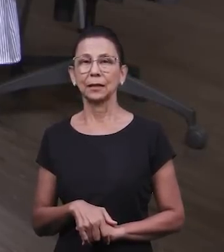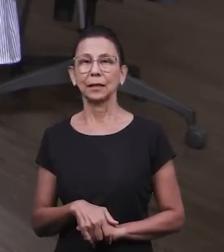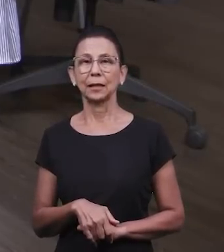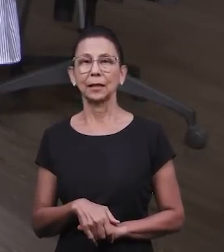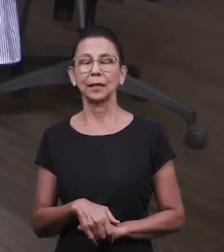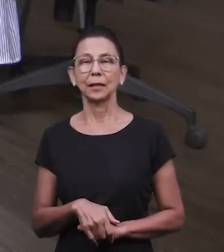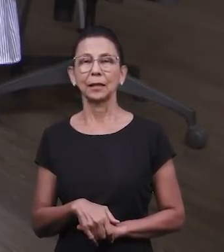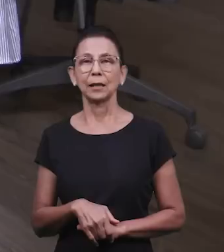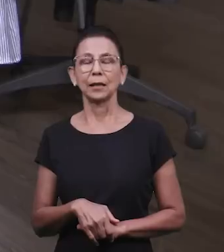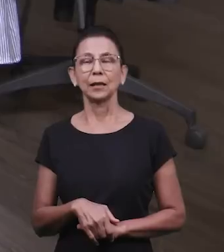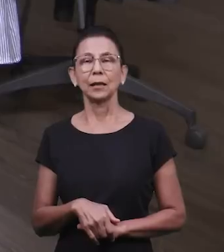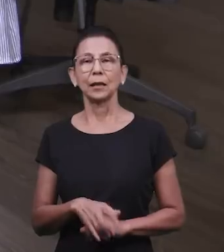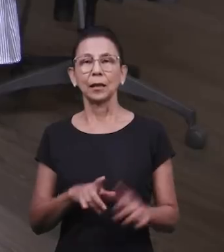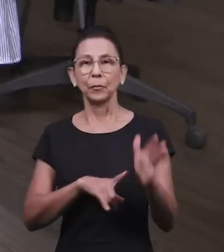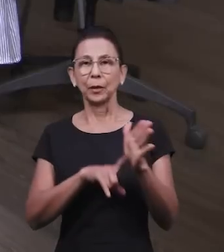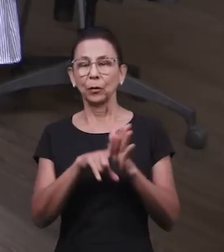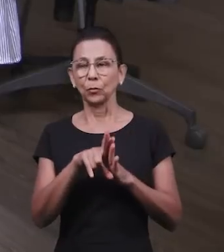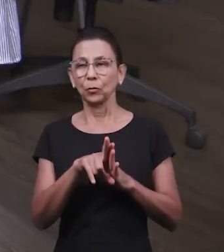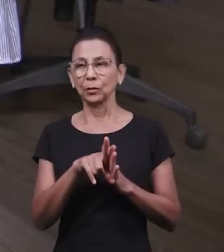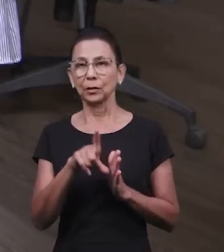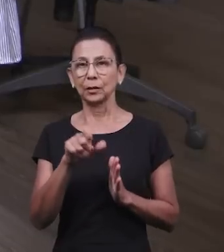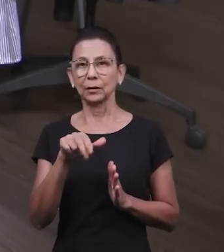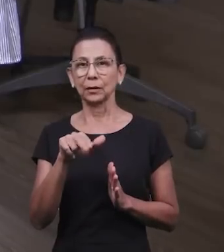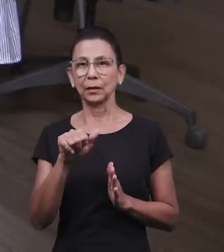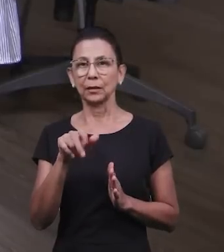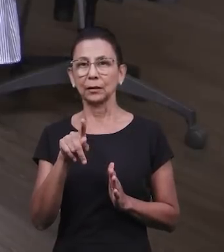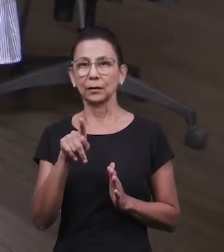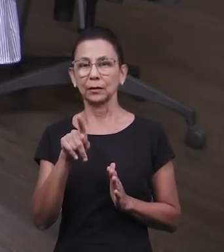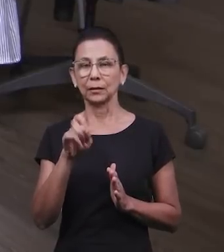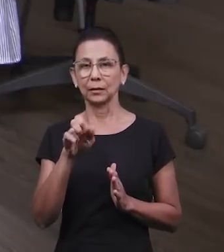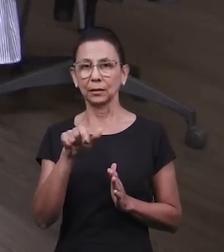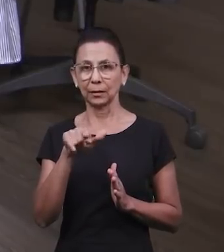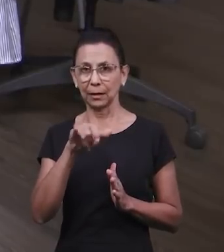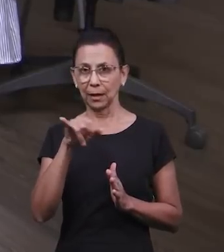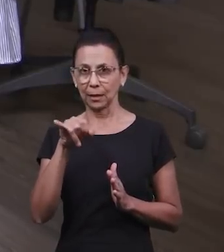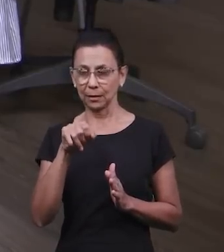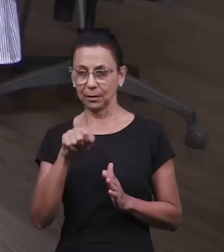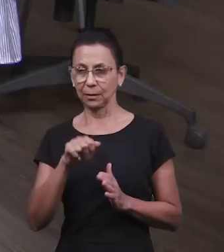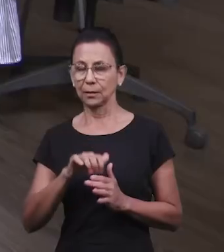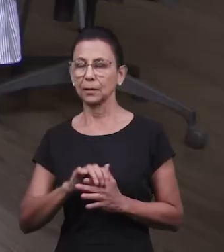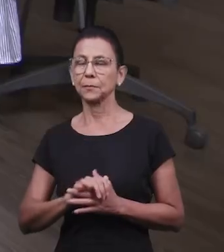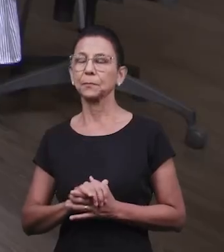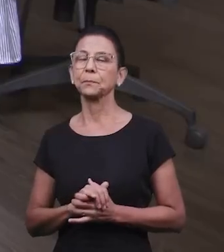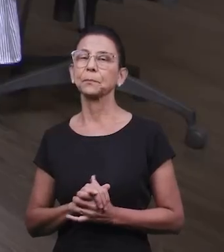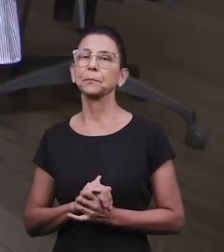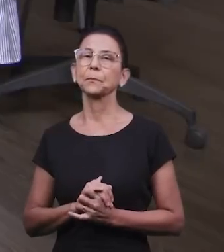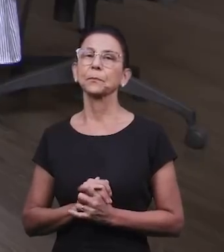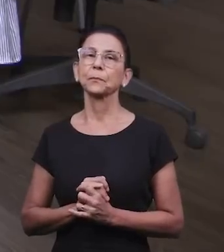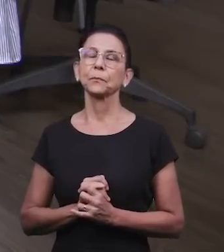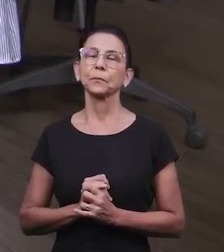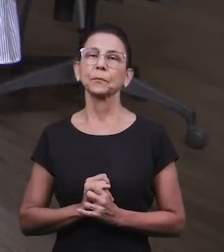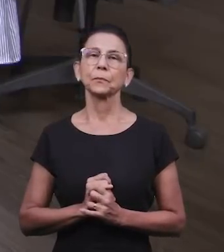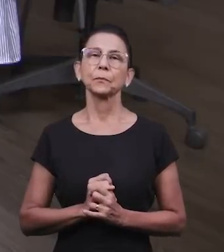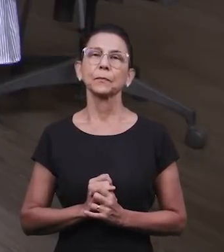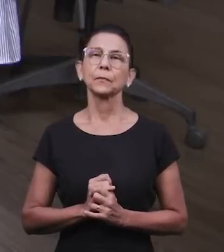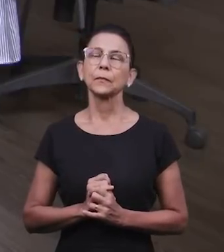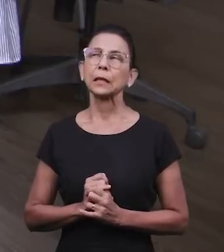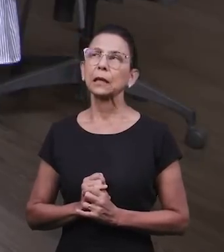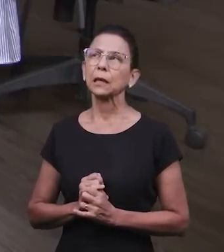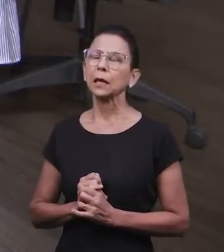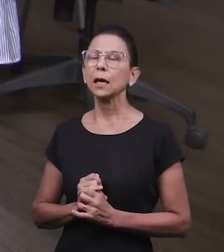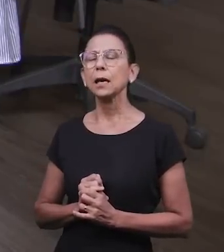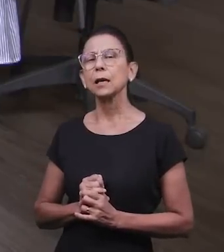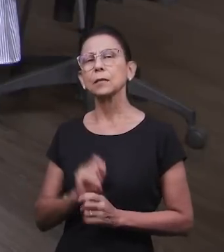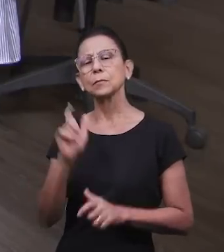existe um super envolvimento, na minha opinião, e eu queria saber a sua sobre isso, das pessoas com as